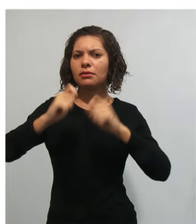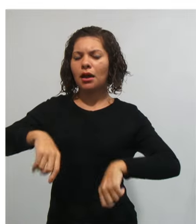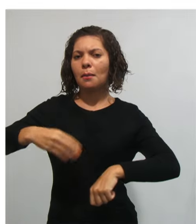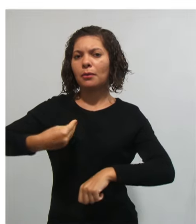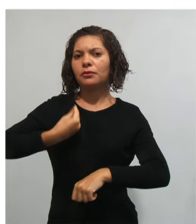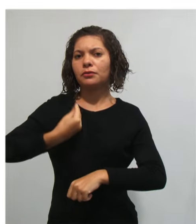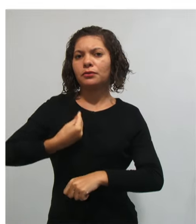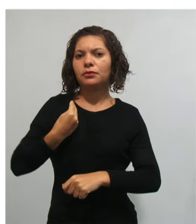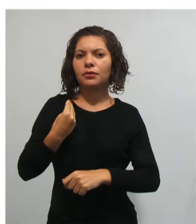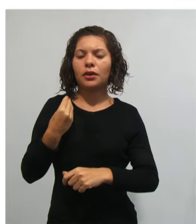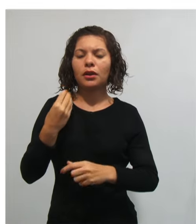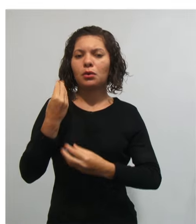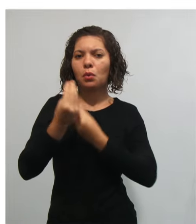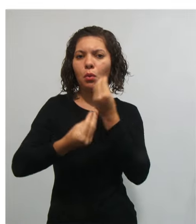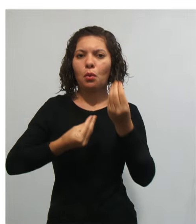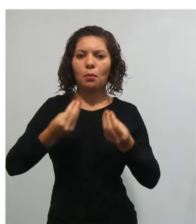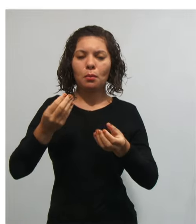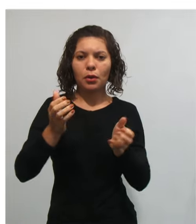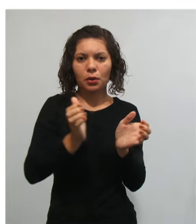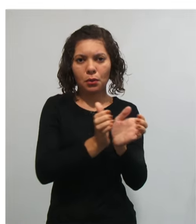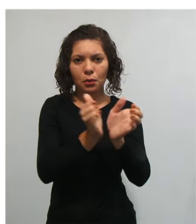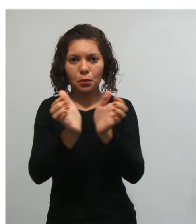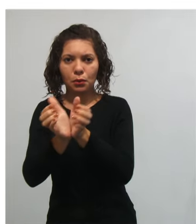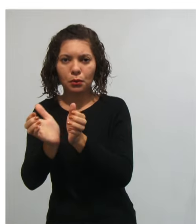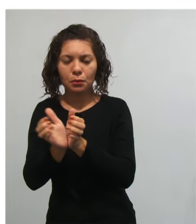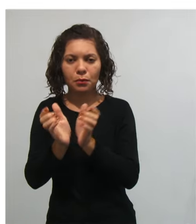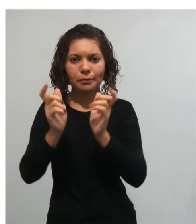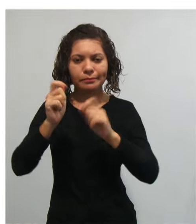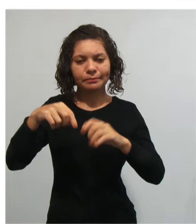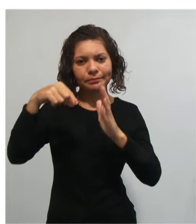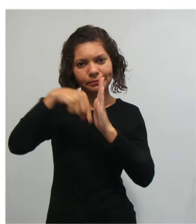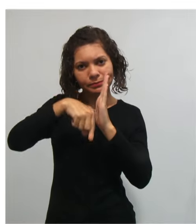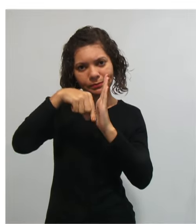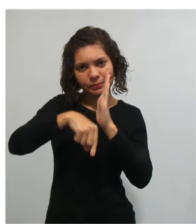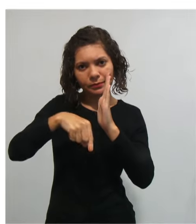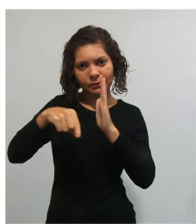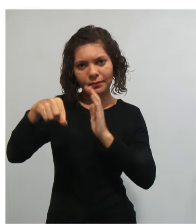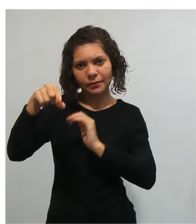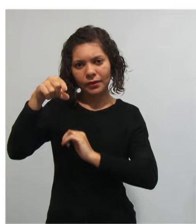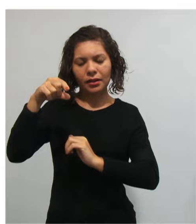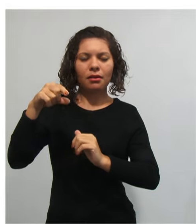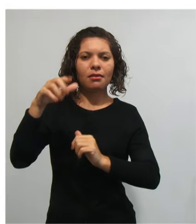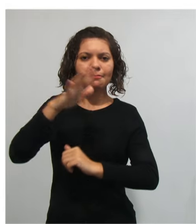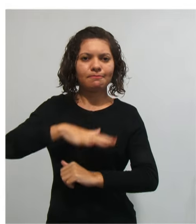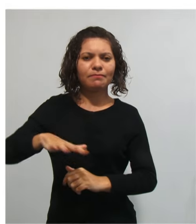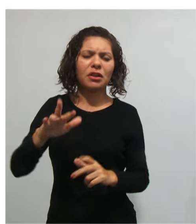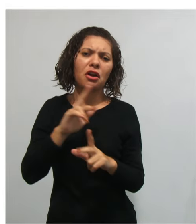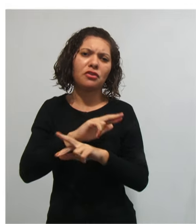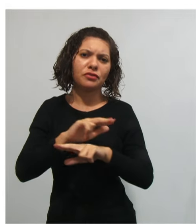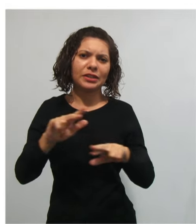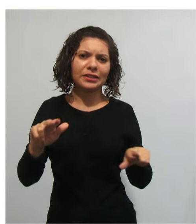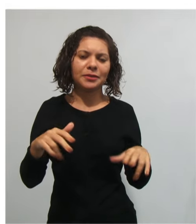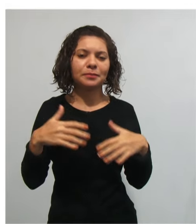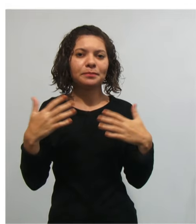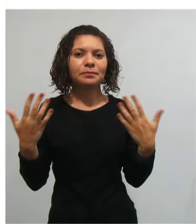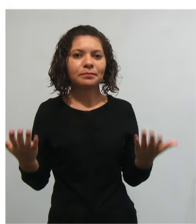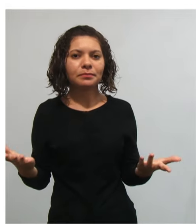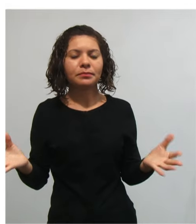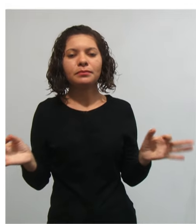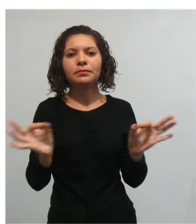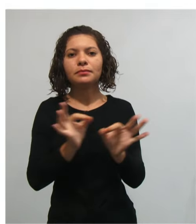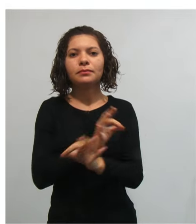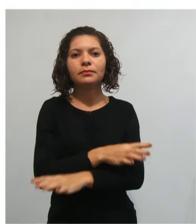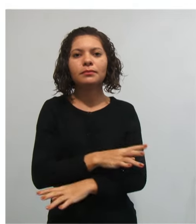mas que esses conhecimentos sejam vivenciados em grupos e que sejam aprofundados também pelo aluno em